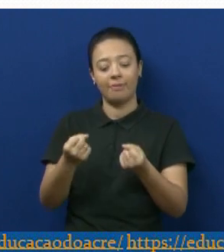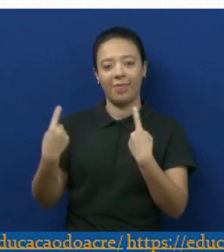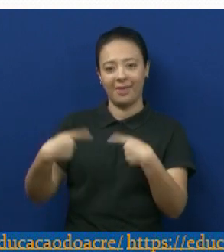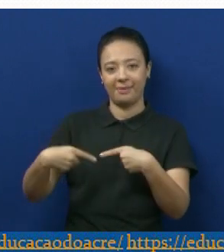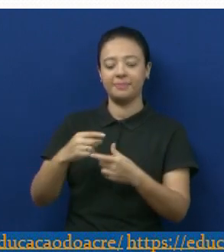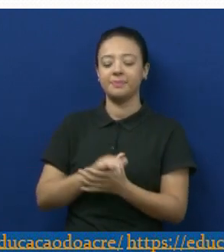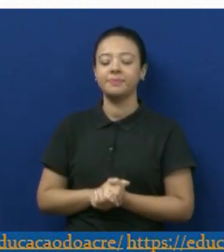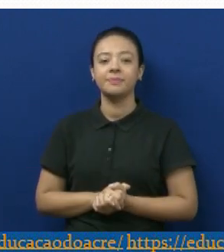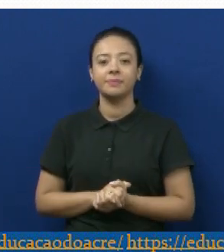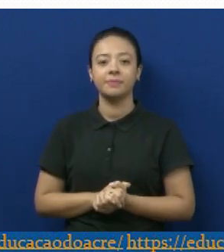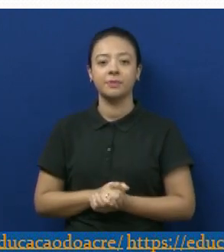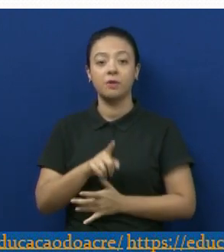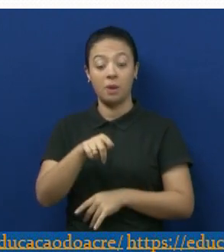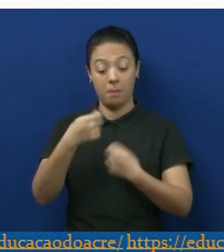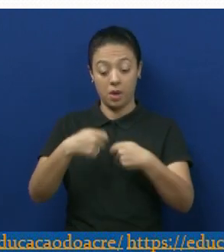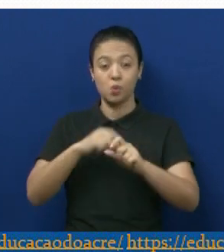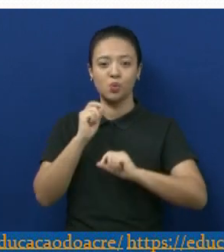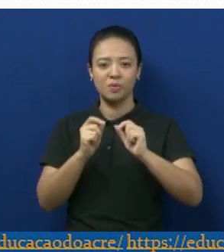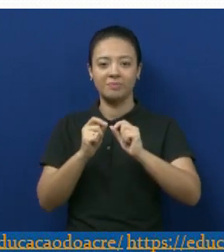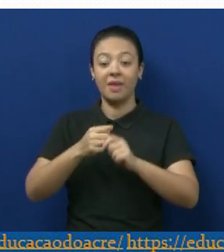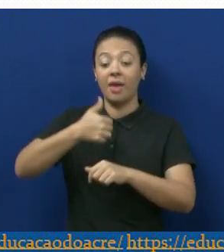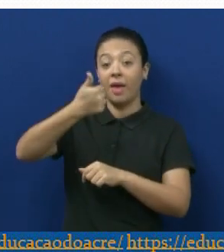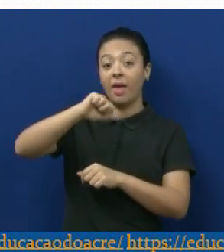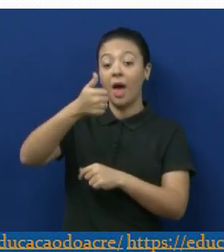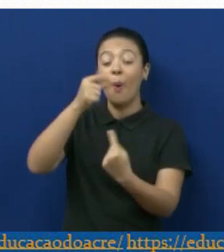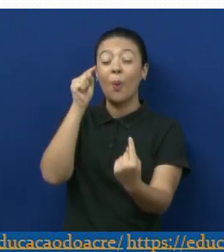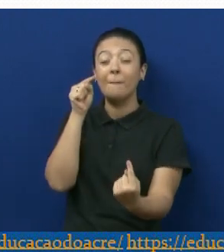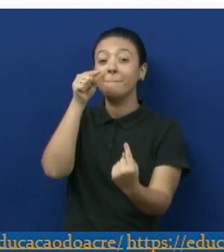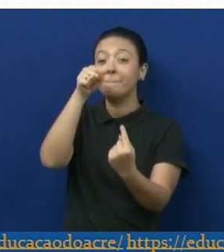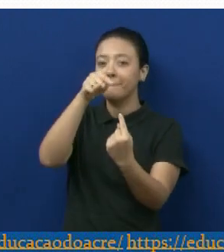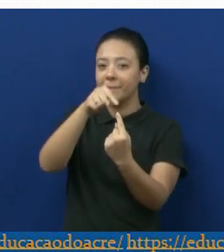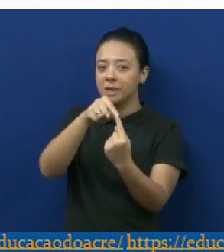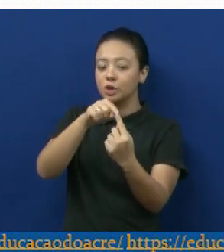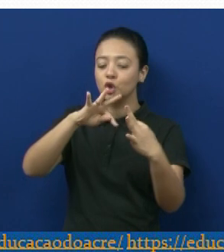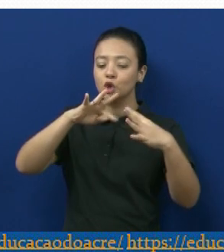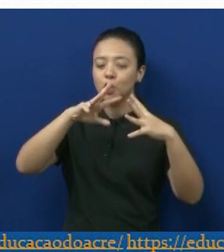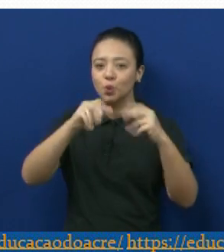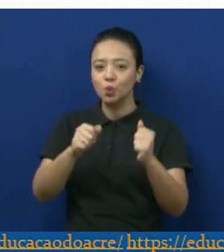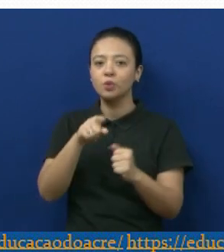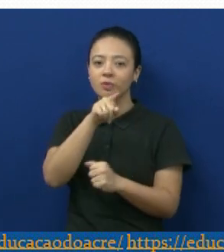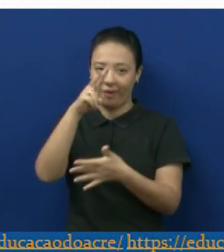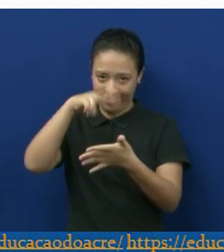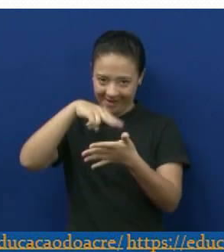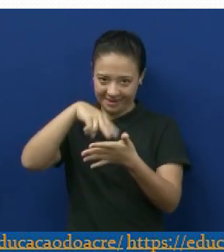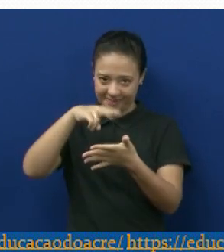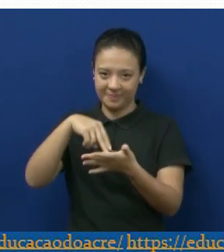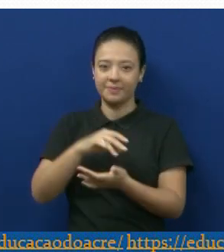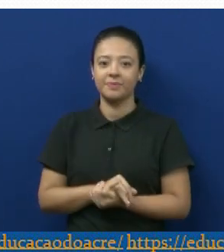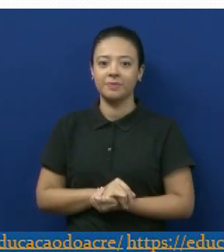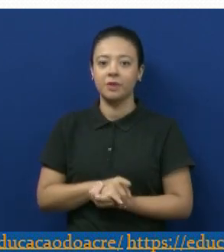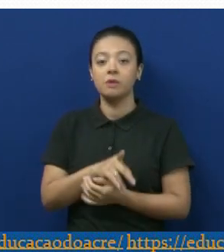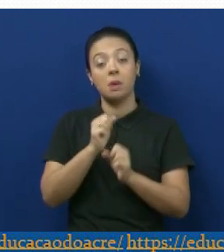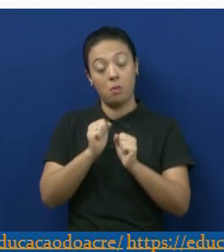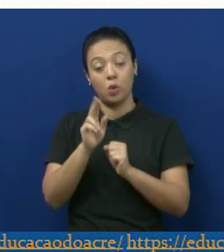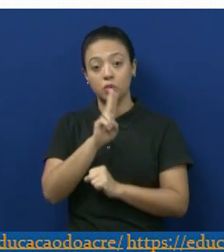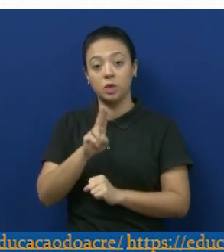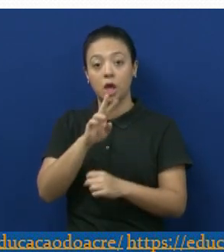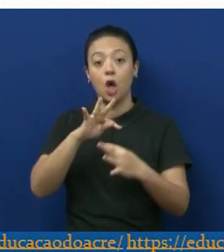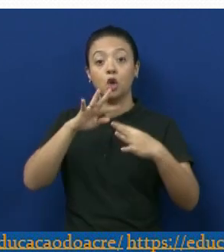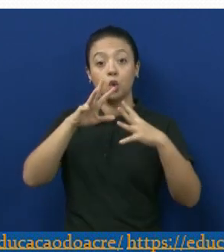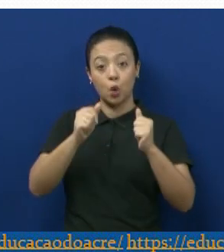andar. Nada é fácil de entender. Aqui, o autor se utiliza da figura de linguagem